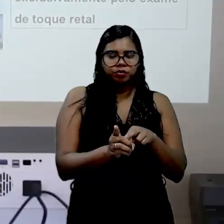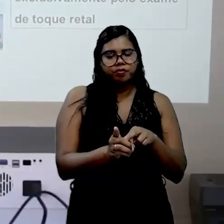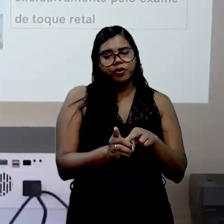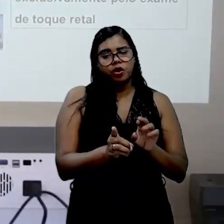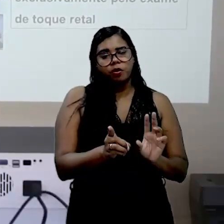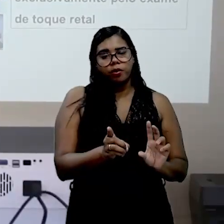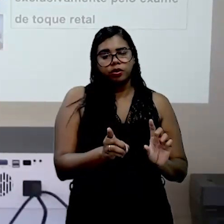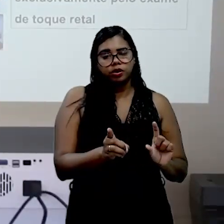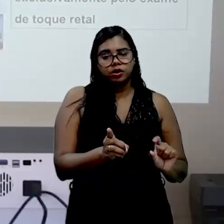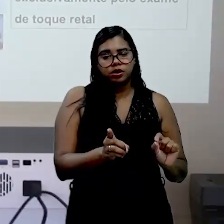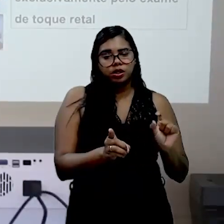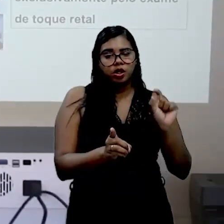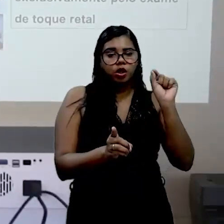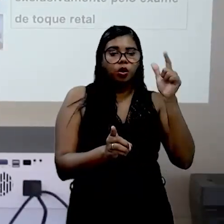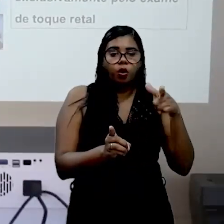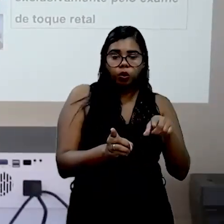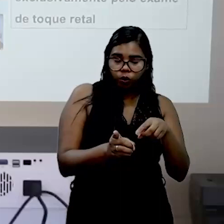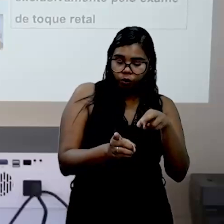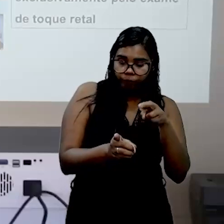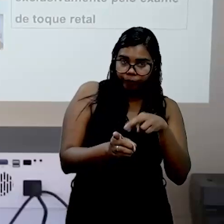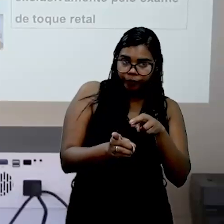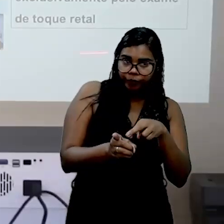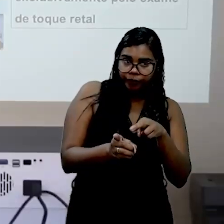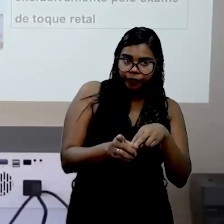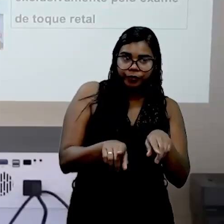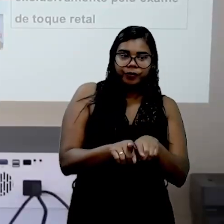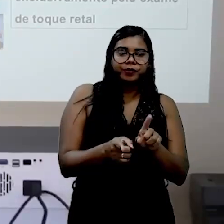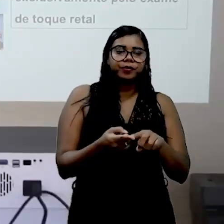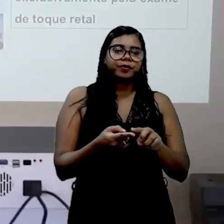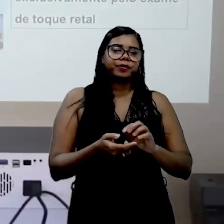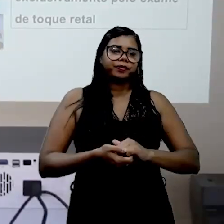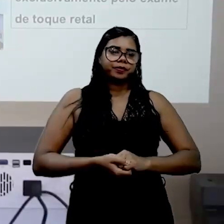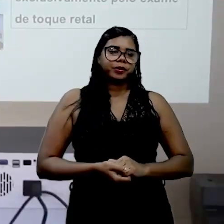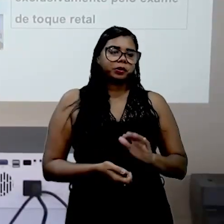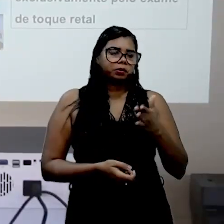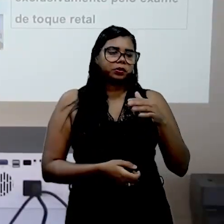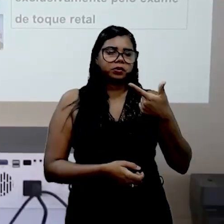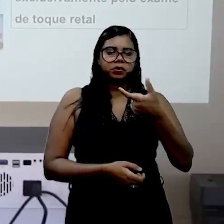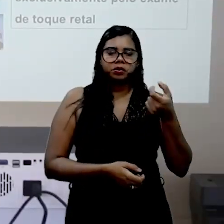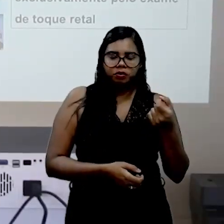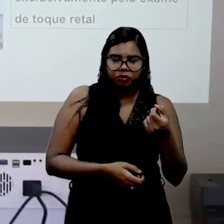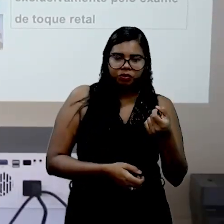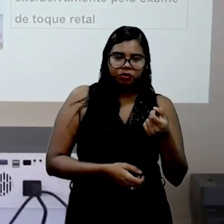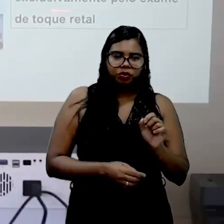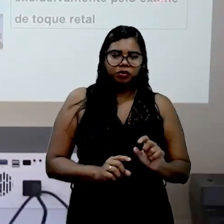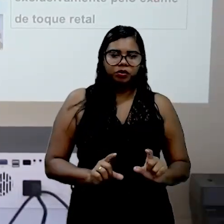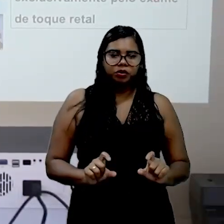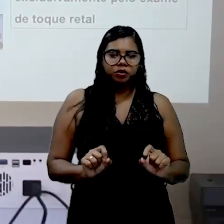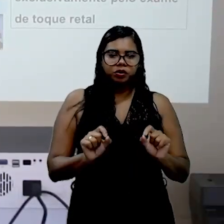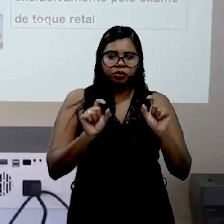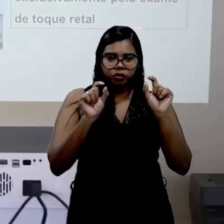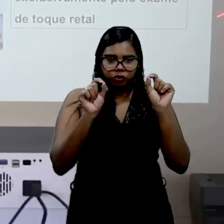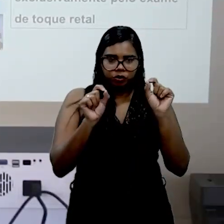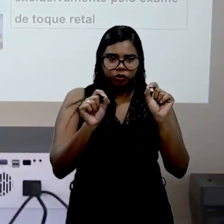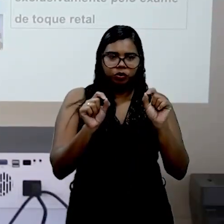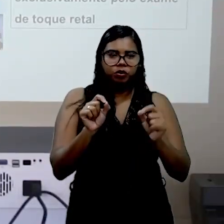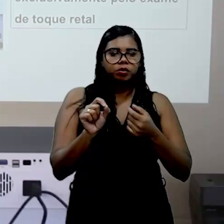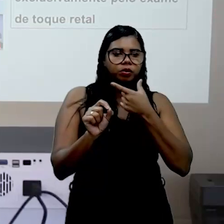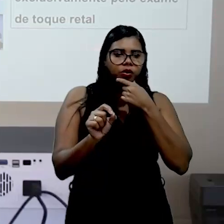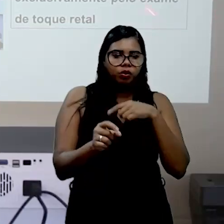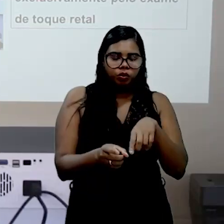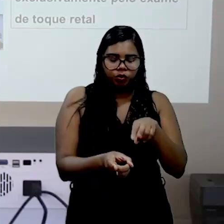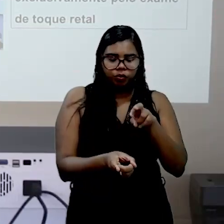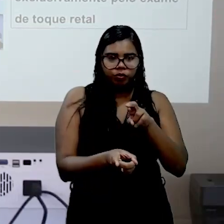tumor ou não. É alguma coisa com a próstata, né? E aí, como eu falei, 20% dos casos de tumor de próstata são